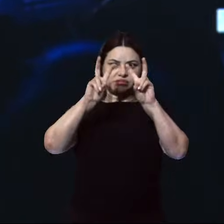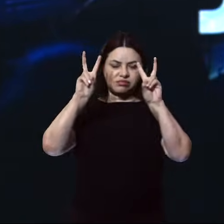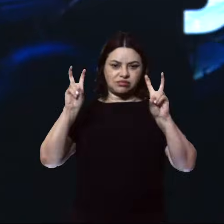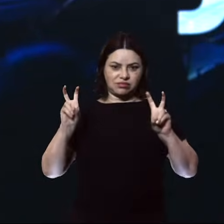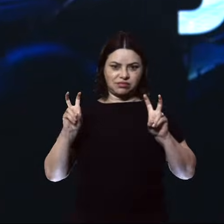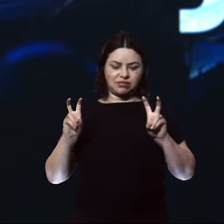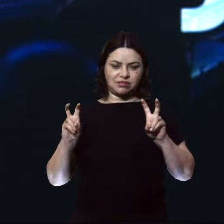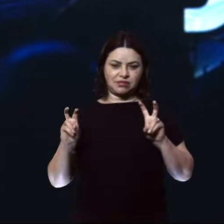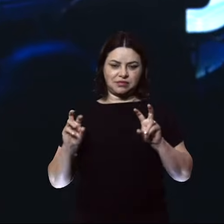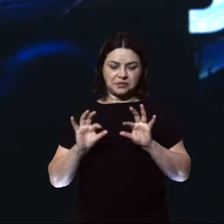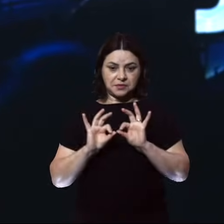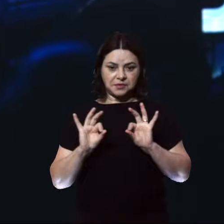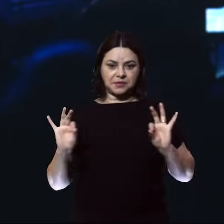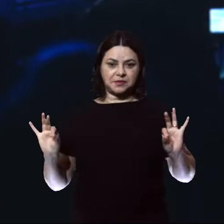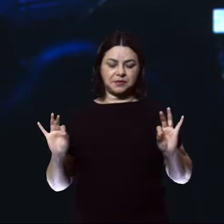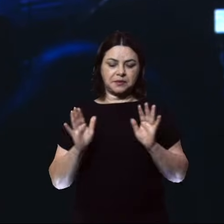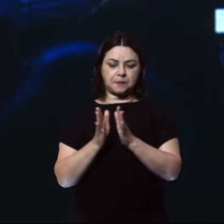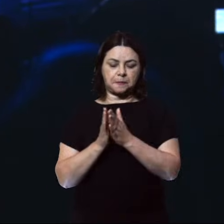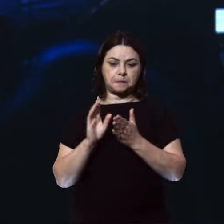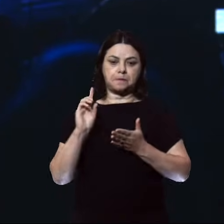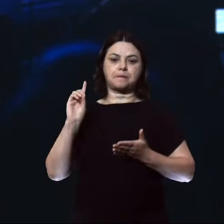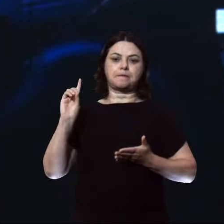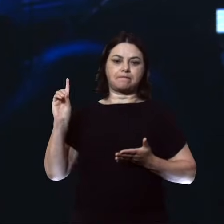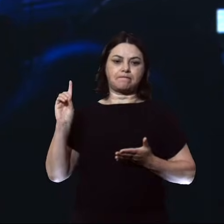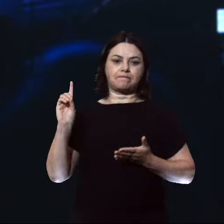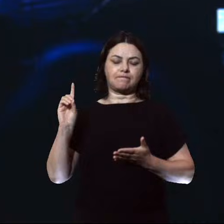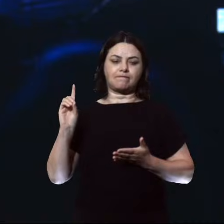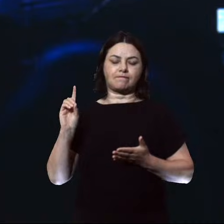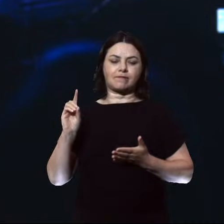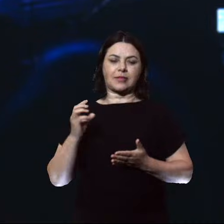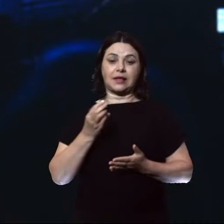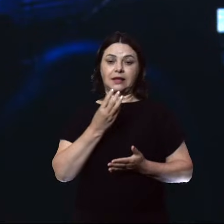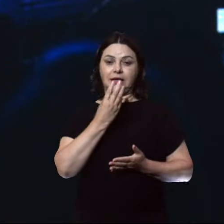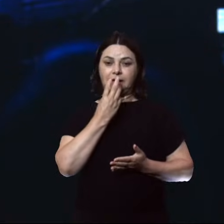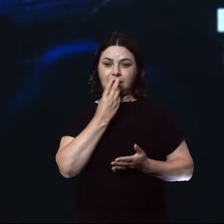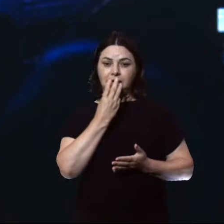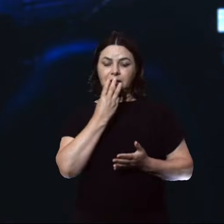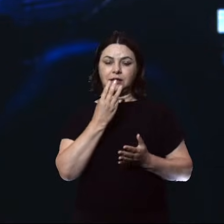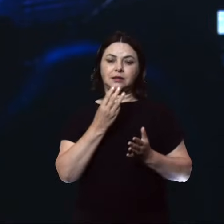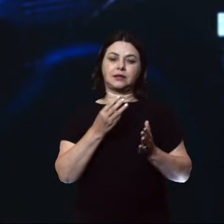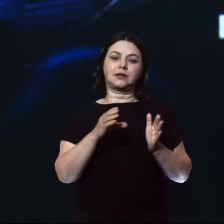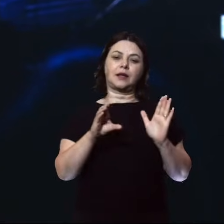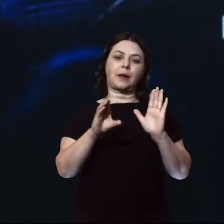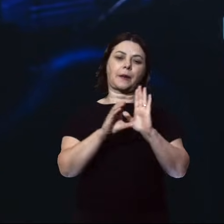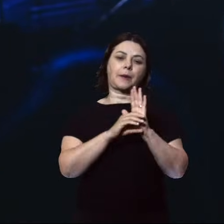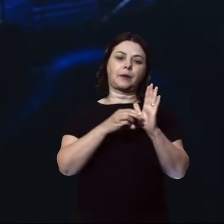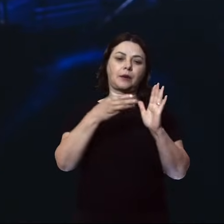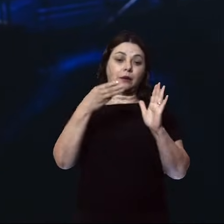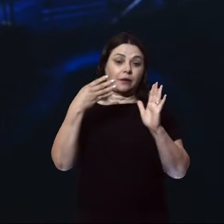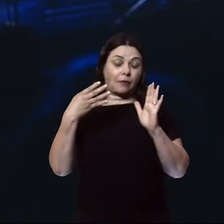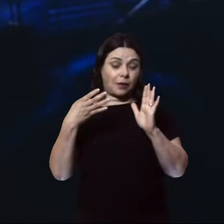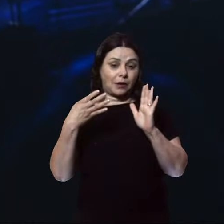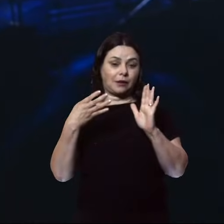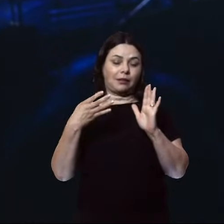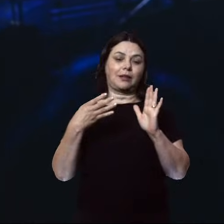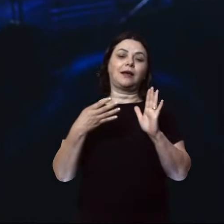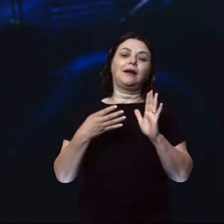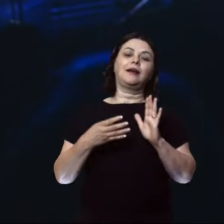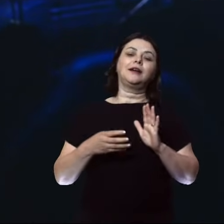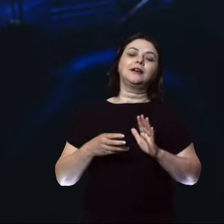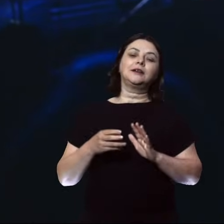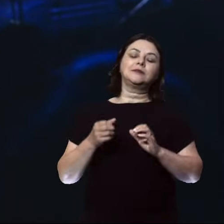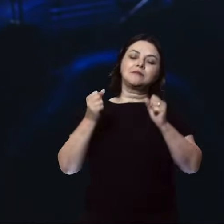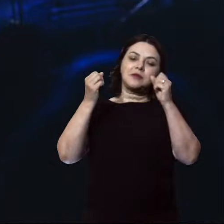a gente vê isso muitas vezes. A gente pode ver, por exemplo, lá em Isaías 40, 31, os que esperam no Senhor renovarão as suas